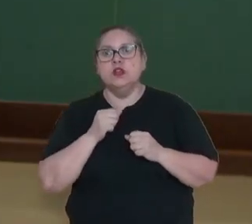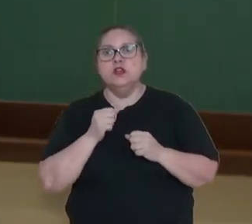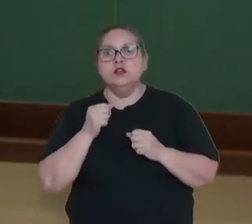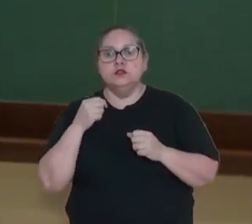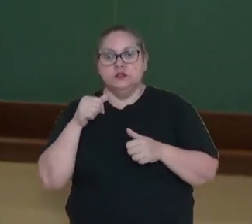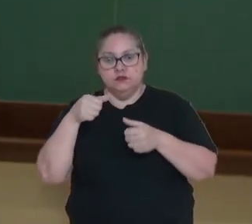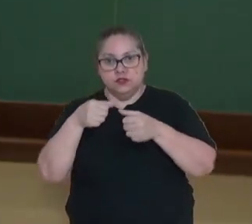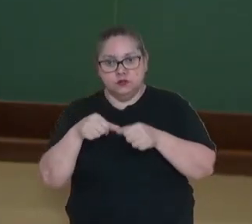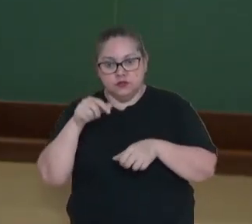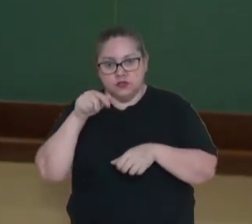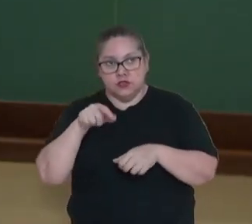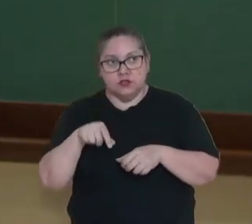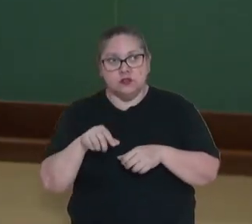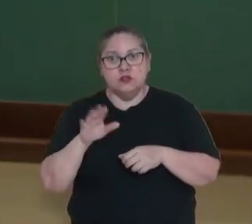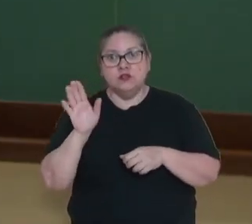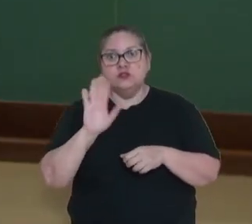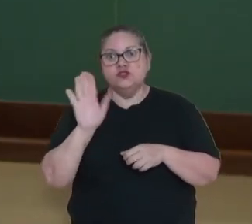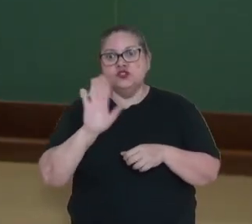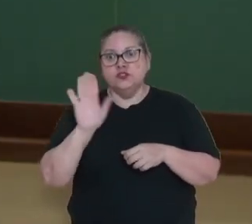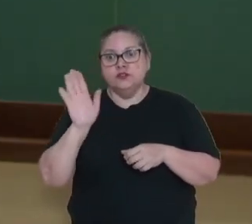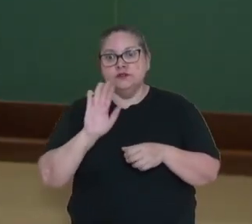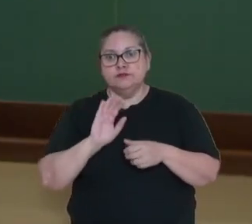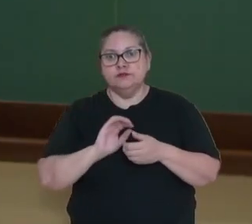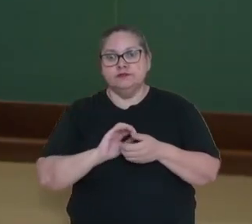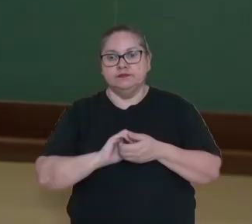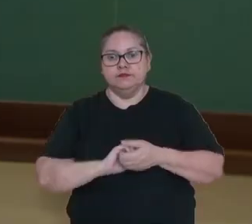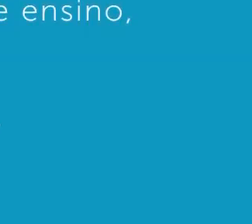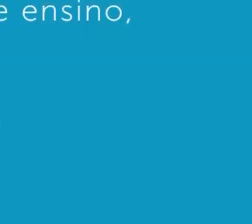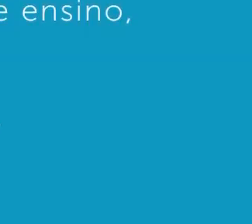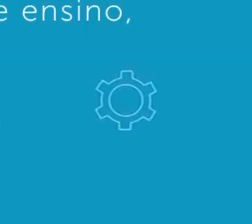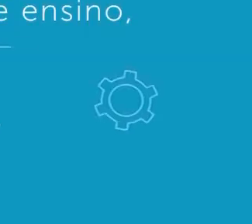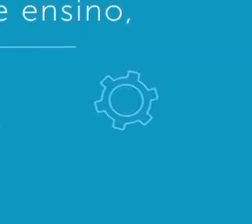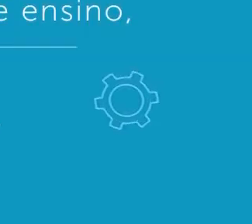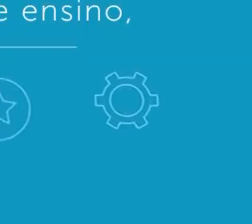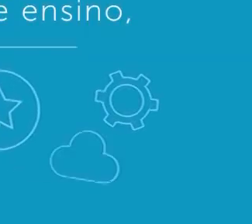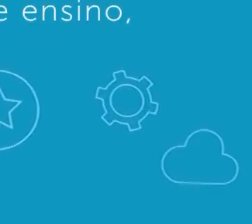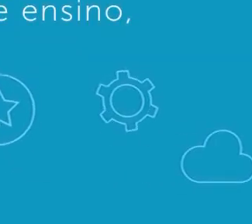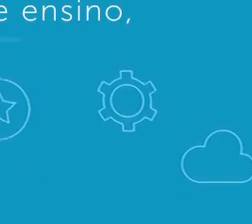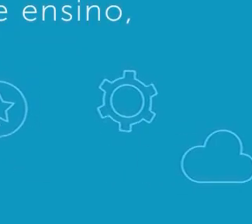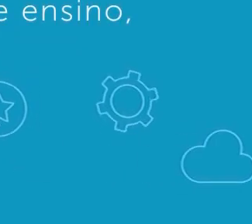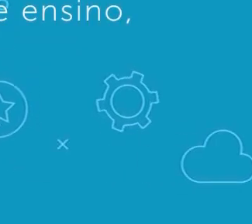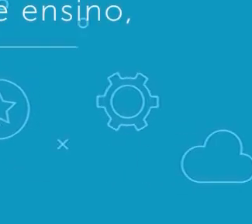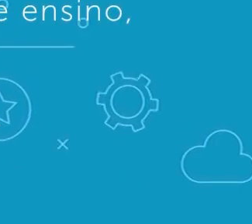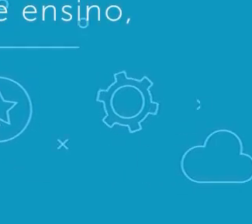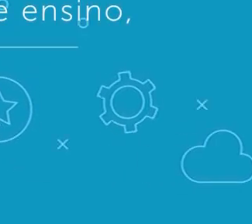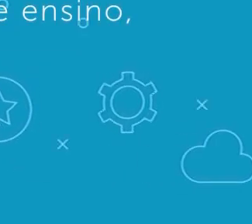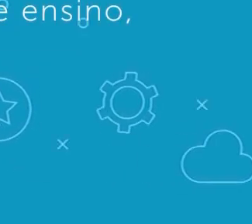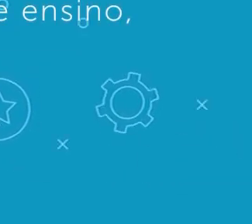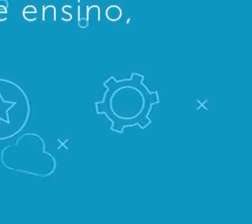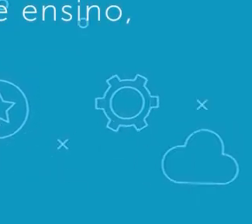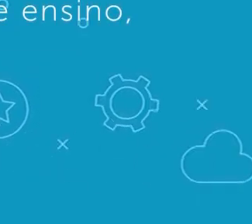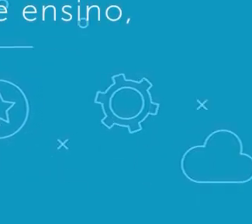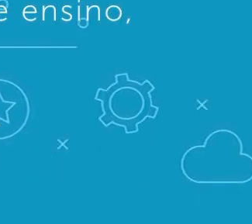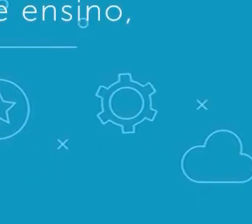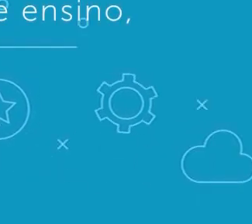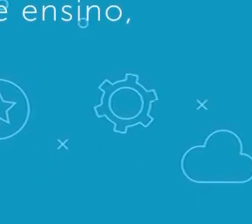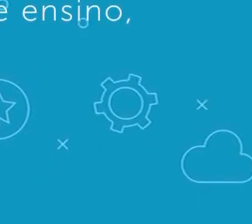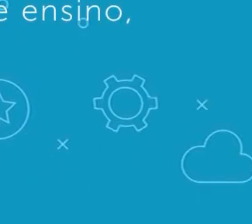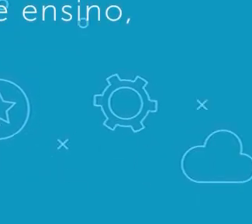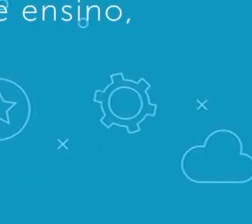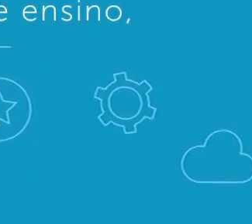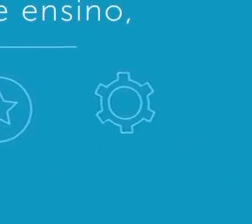Nós ficamos por aqui. Um abraço para vocês. Até a próxima.